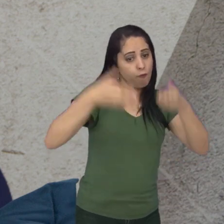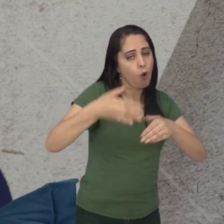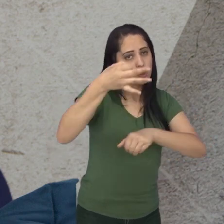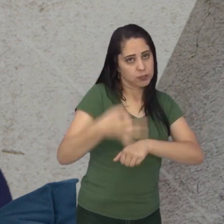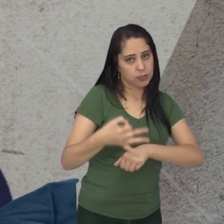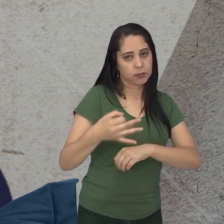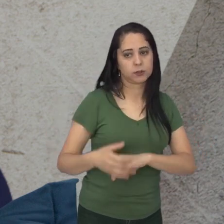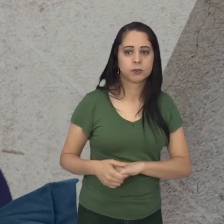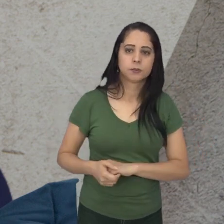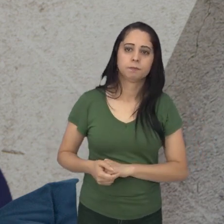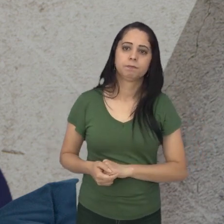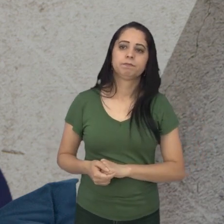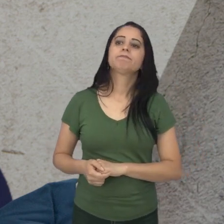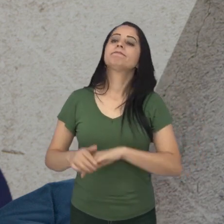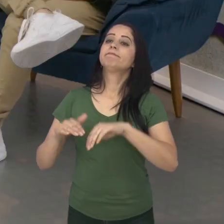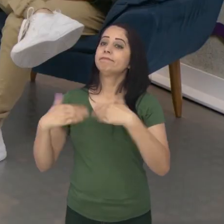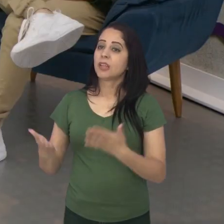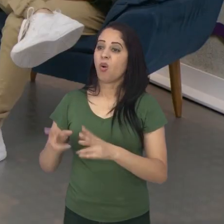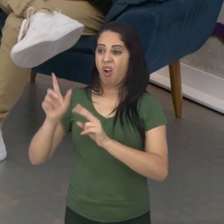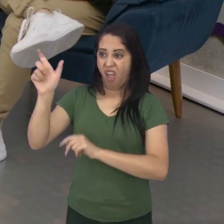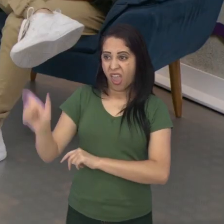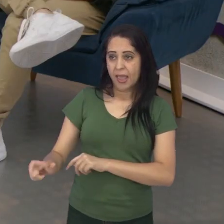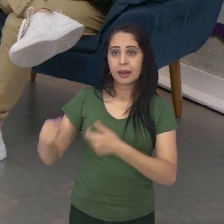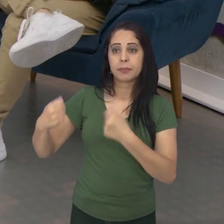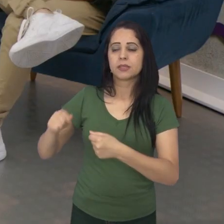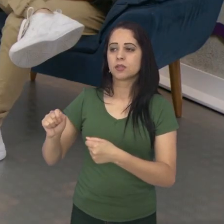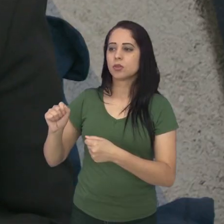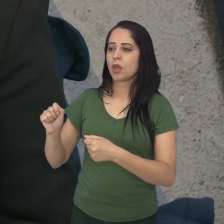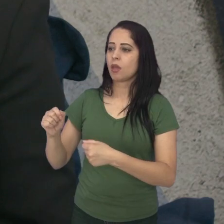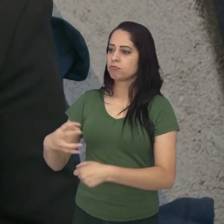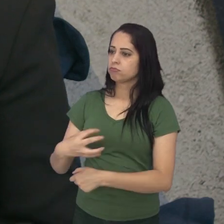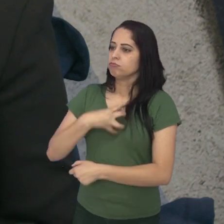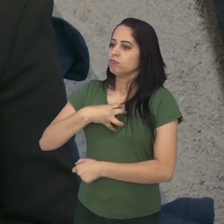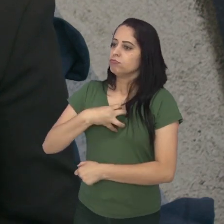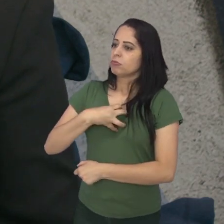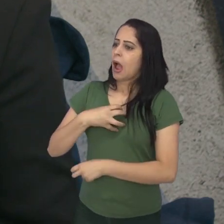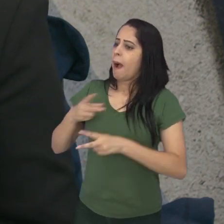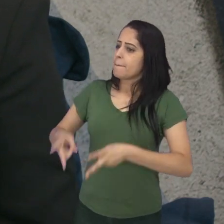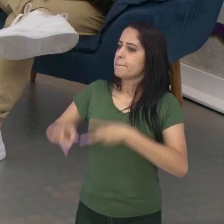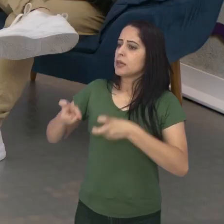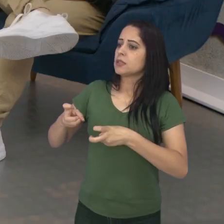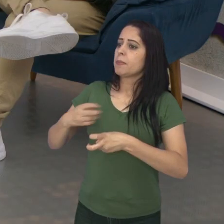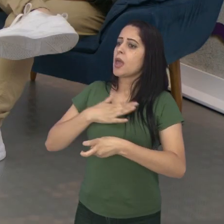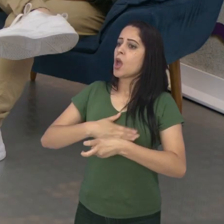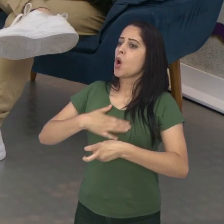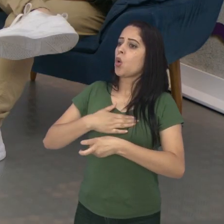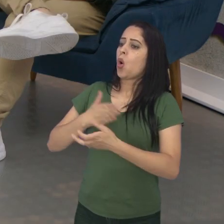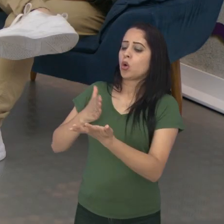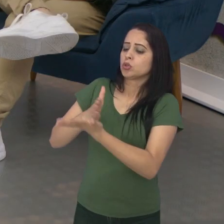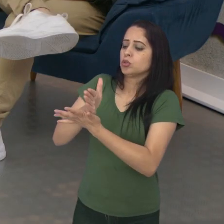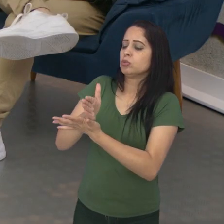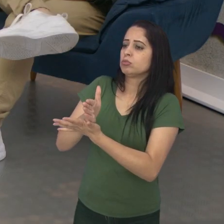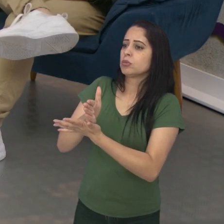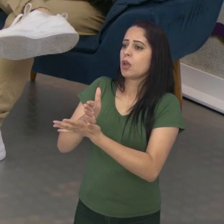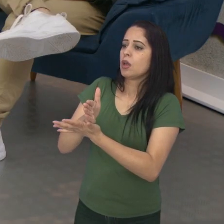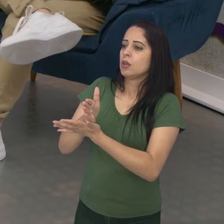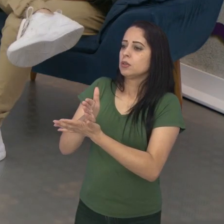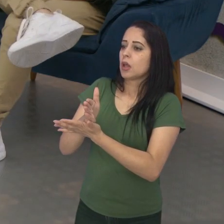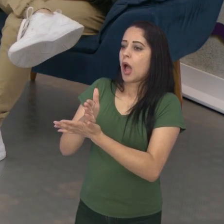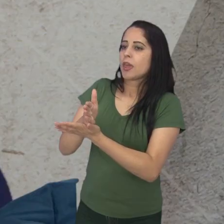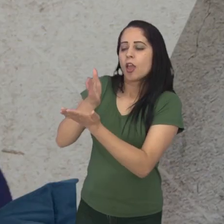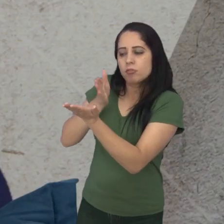que ele quer atuar. Ou seja, ele tem que se identificar com algum segmento e seguir nessa linha. Isso, tem